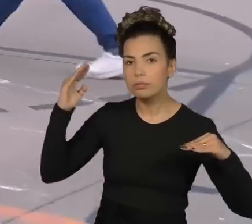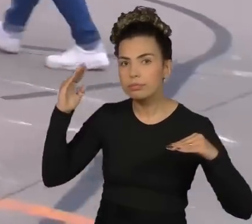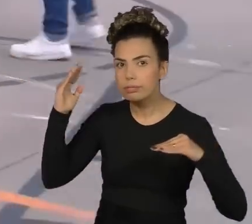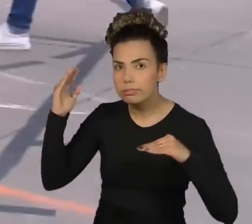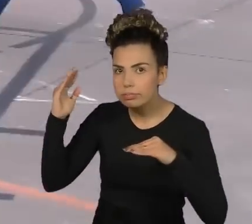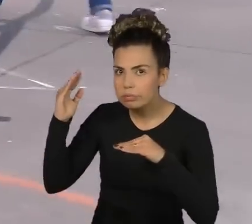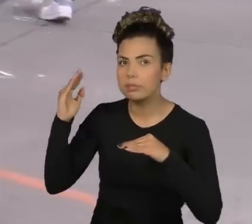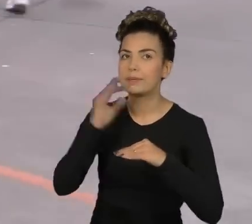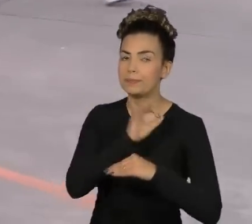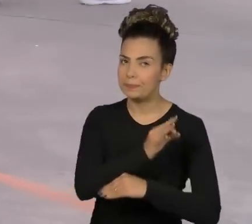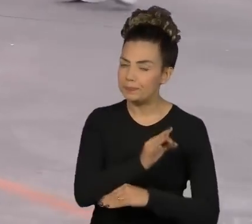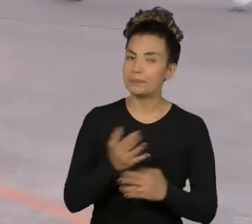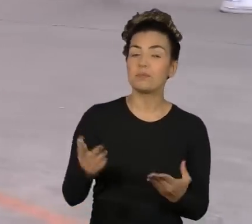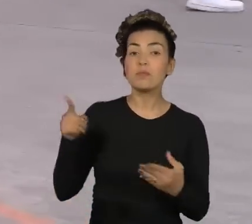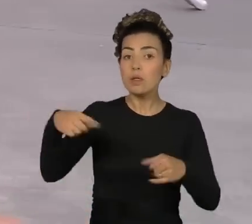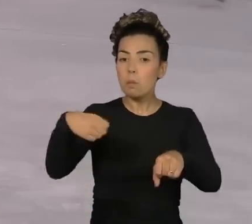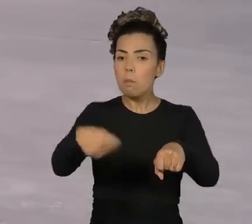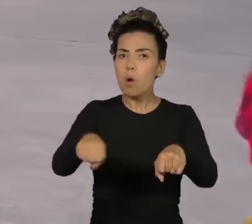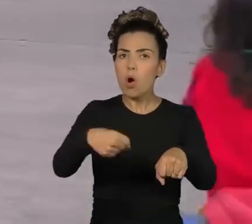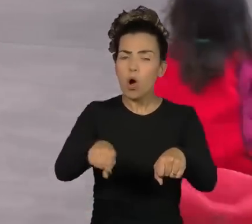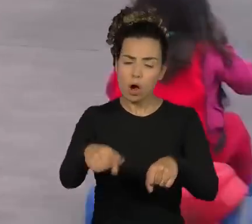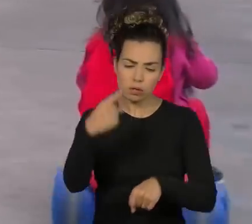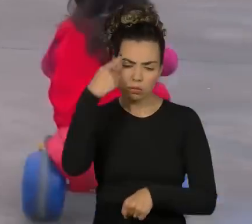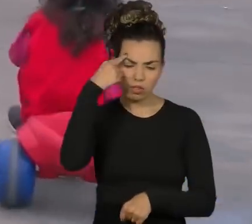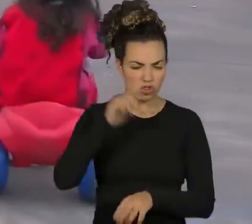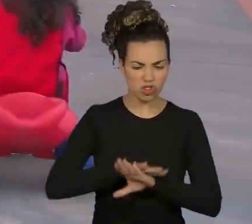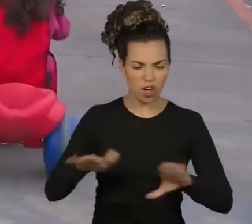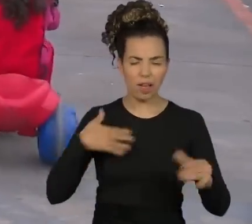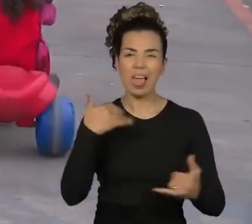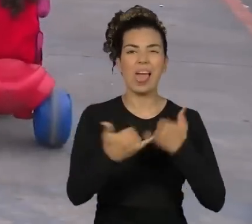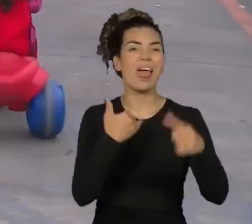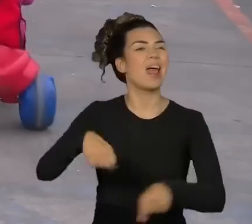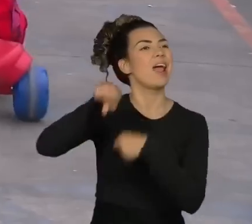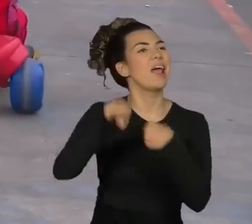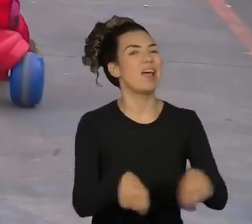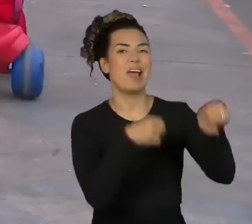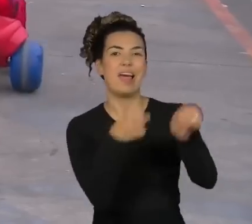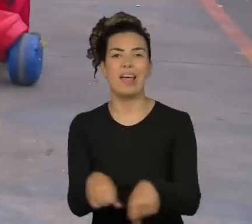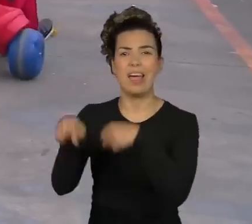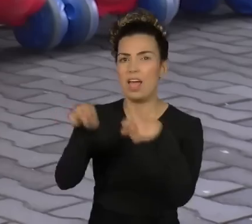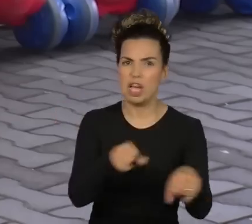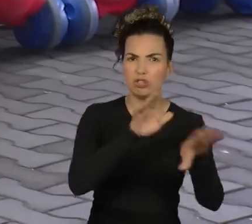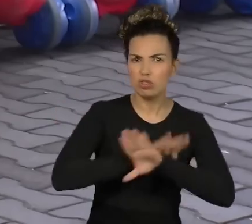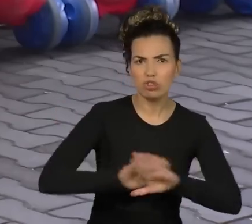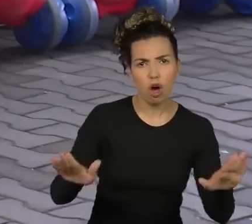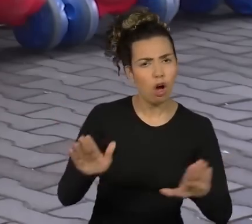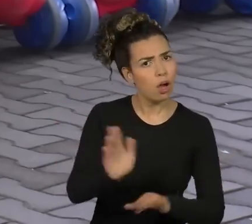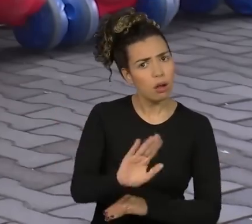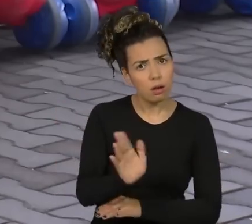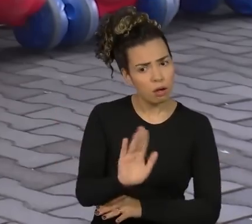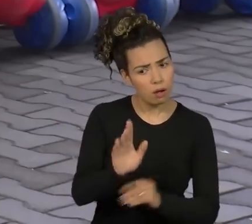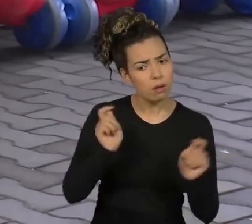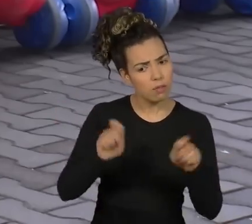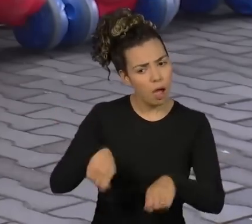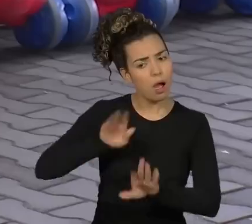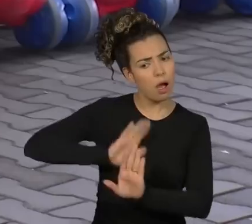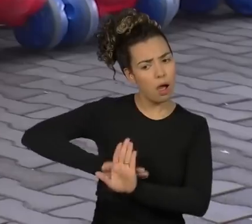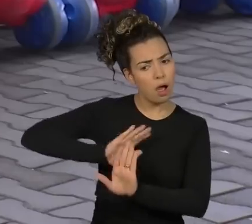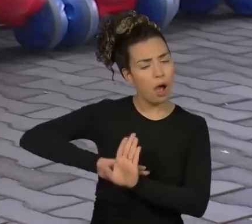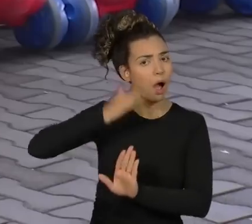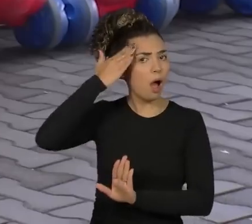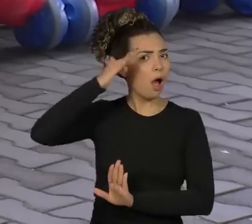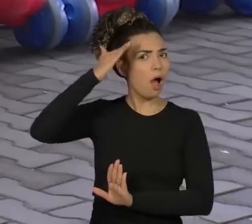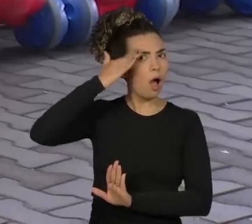motoca ela poderia ser muito mais do que só a brincadeira da motoca. Então aí, partindo dessa escuta